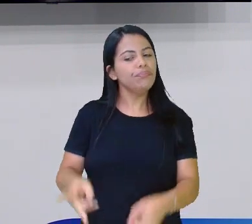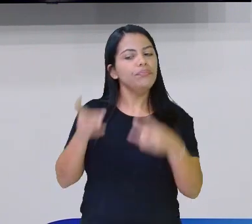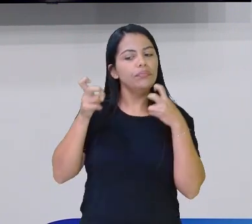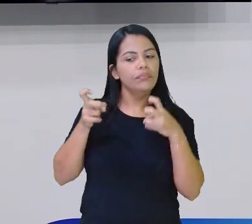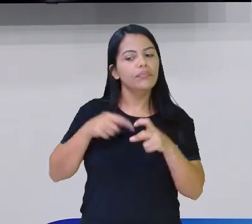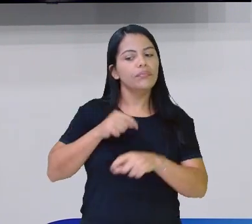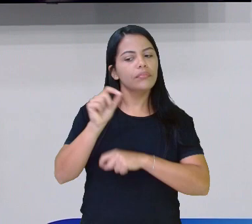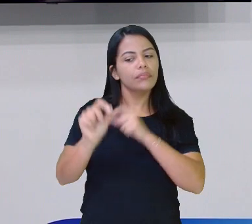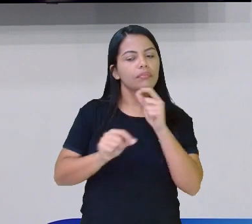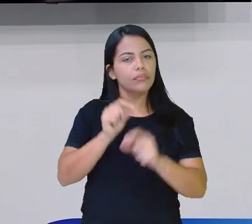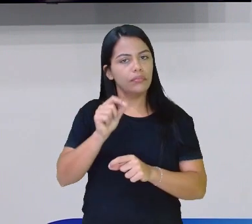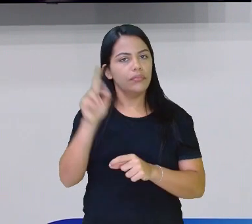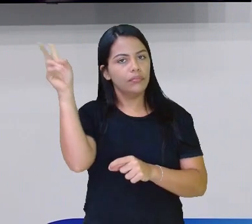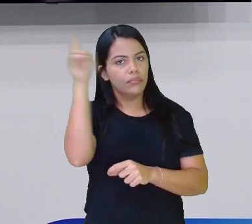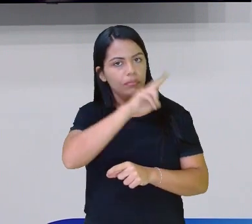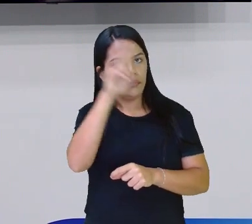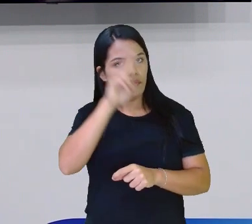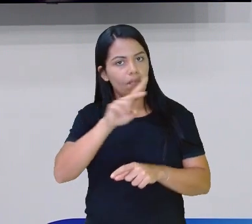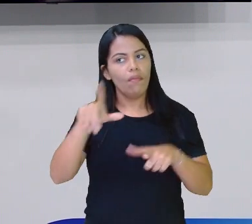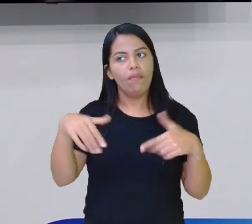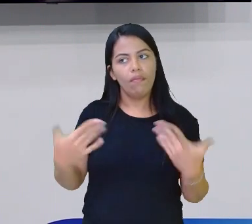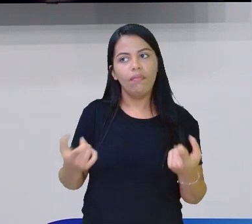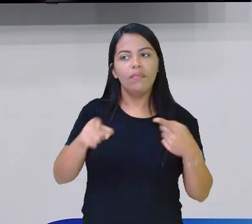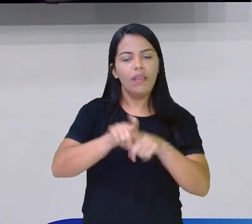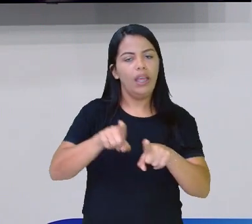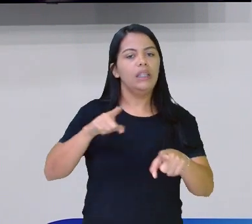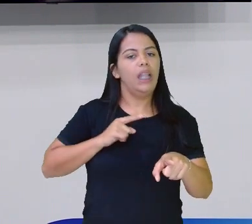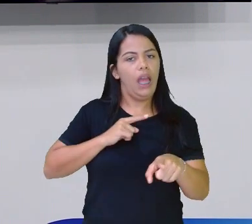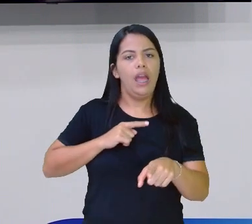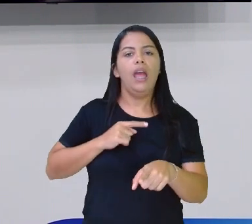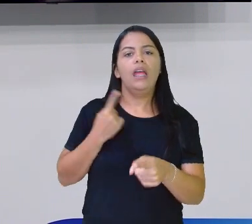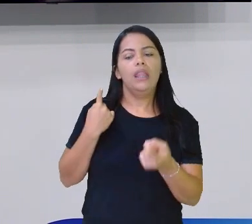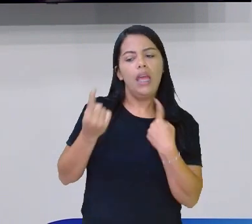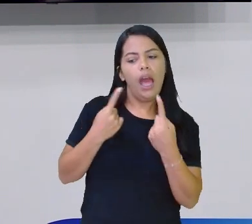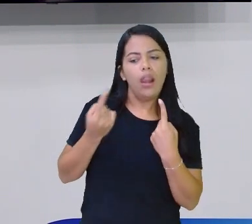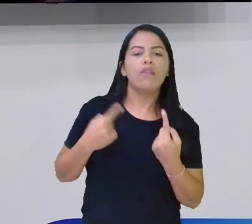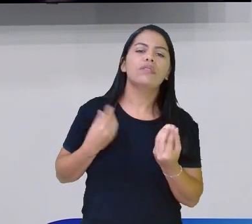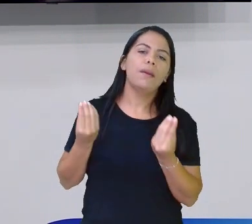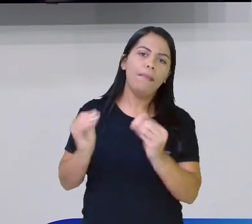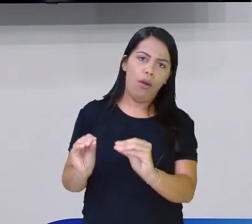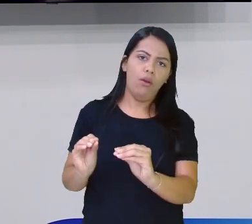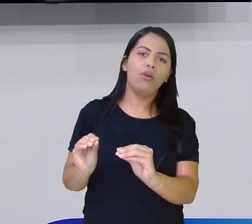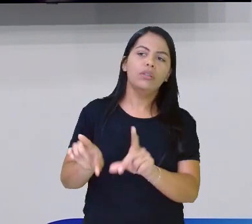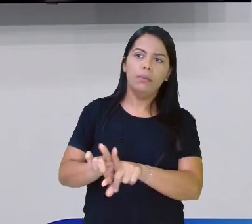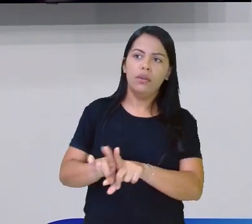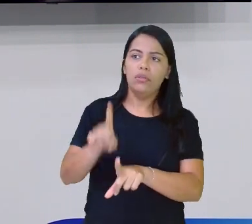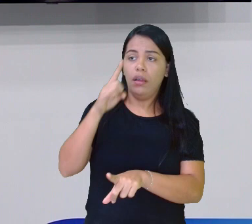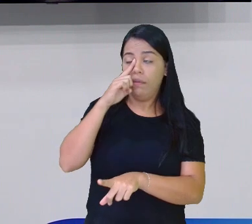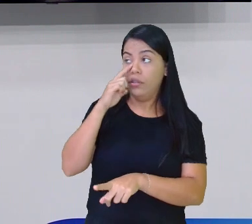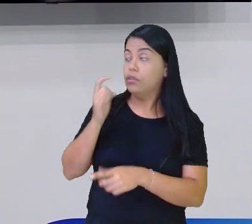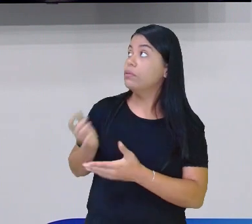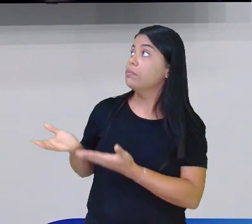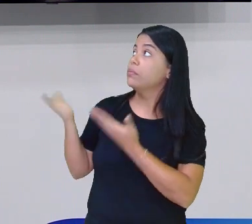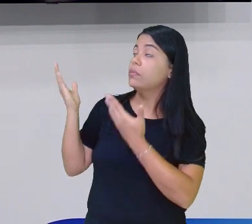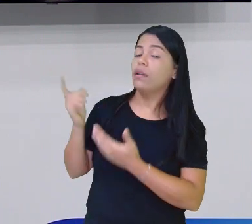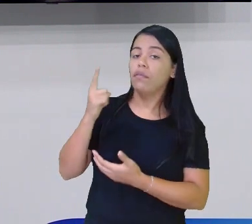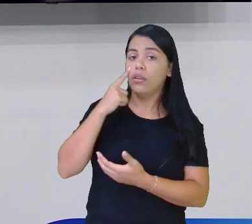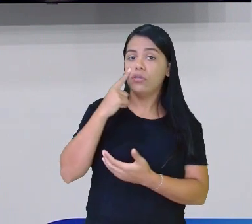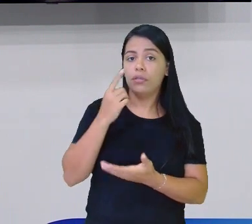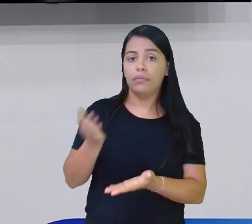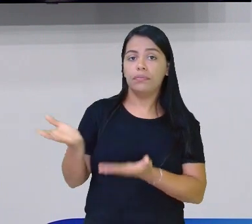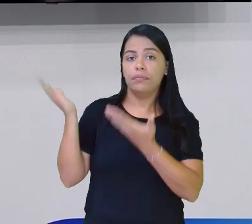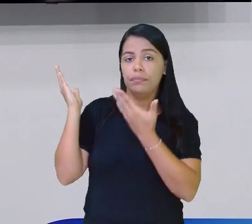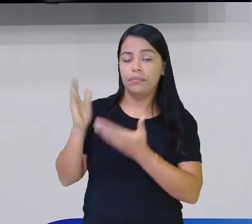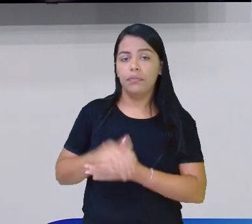E para você colocar esse diálogo lá, você usa os balões. Então, como eu falei aqui, tem um balão do pensamento. Já perceberam? É